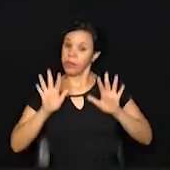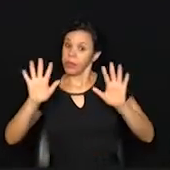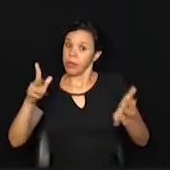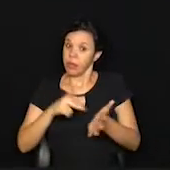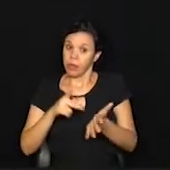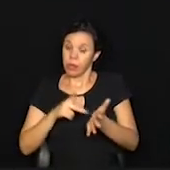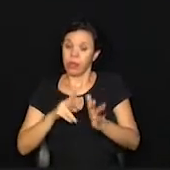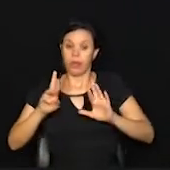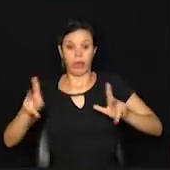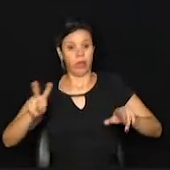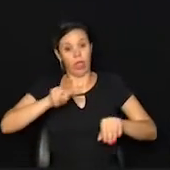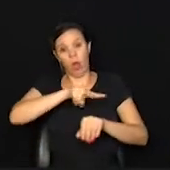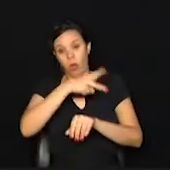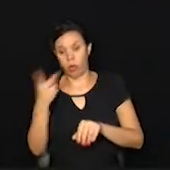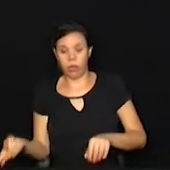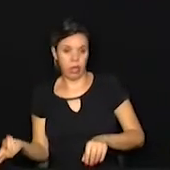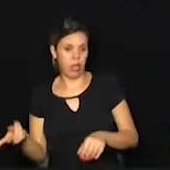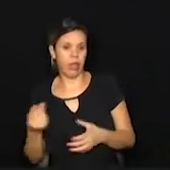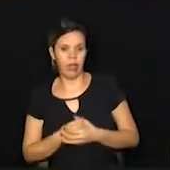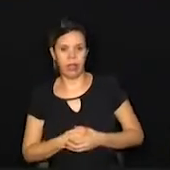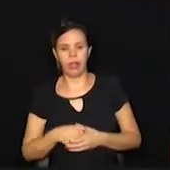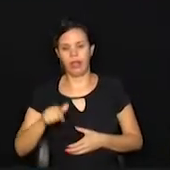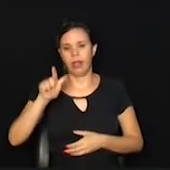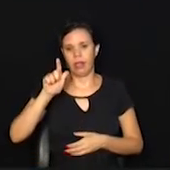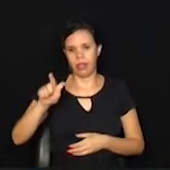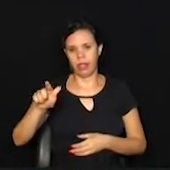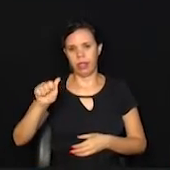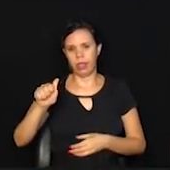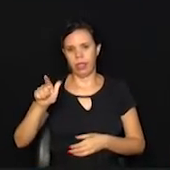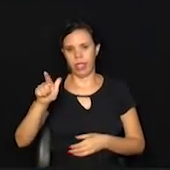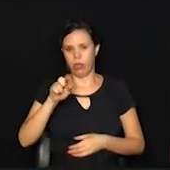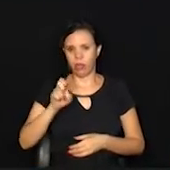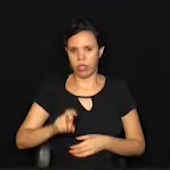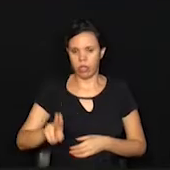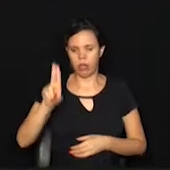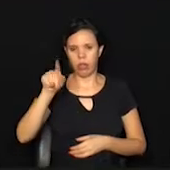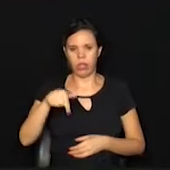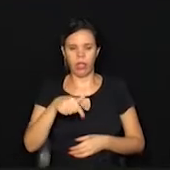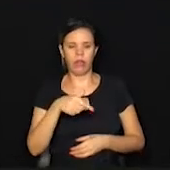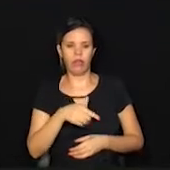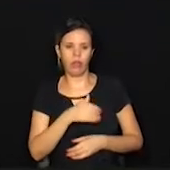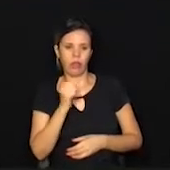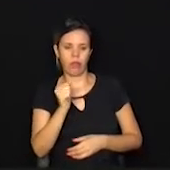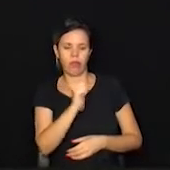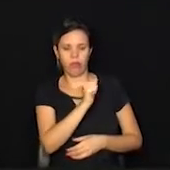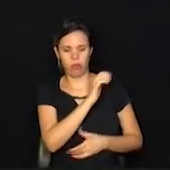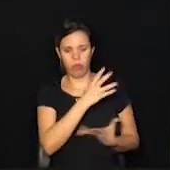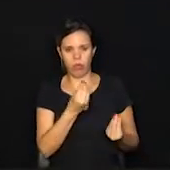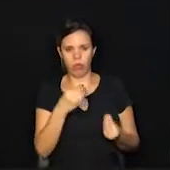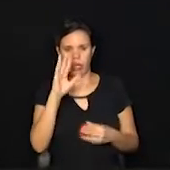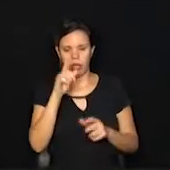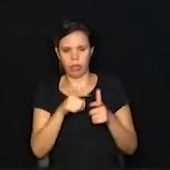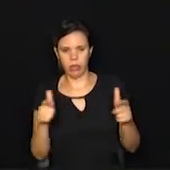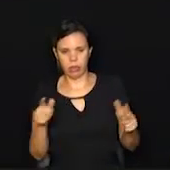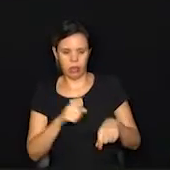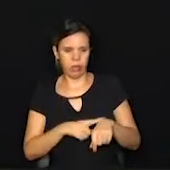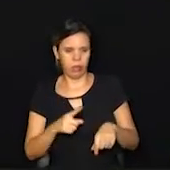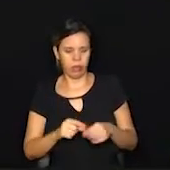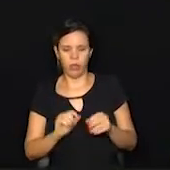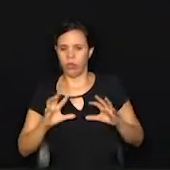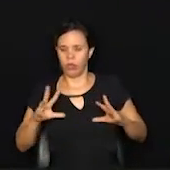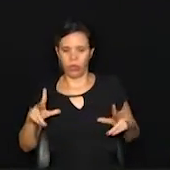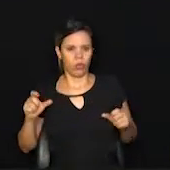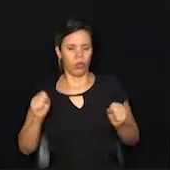verdade dos fatos é o contrário o gás eu fui com mais sanguinária foi na época do gás é o que eles fizeram